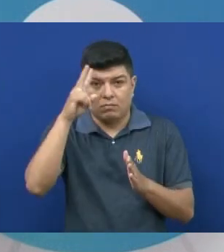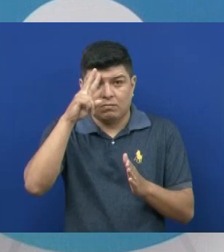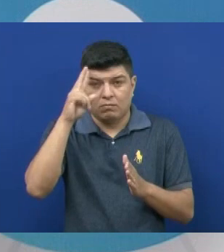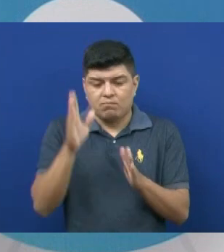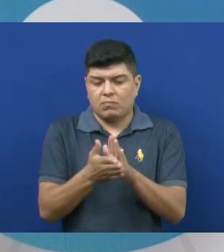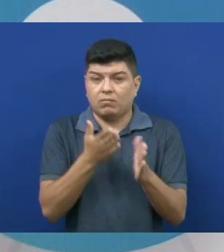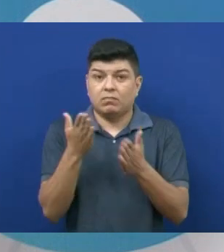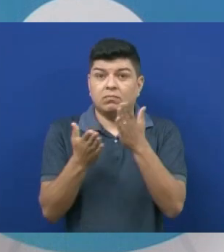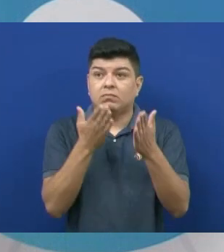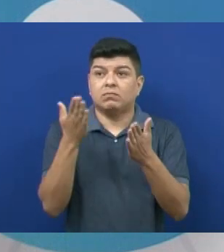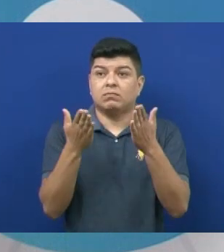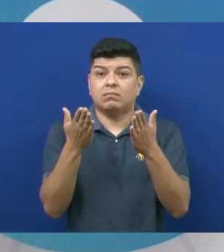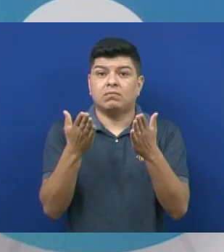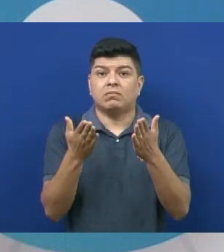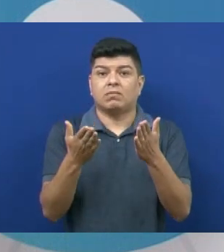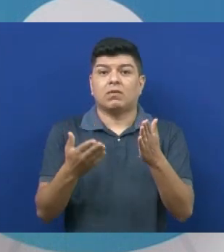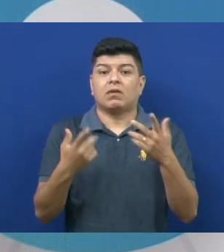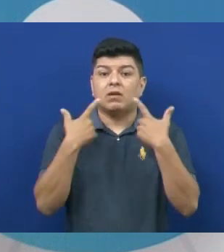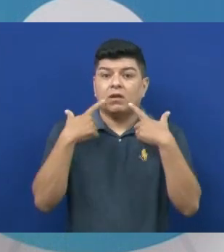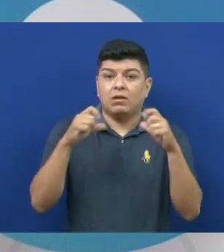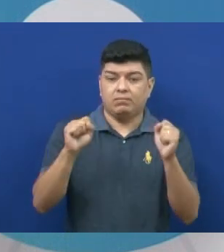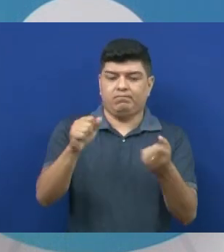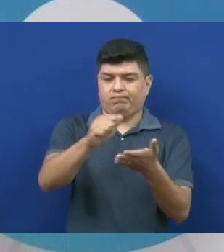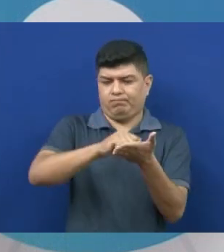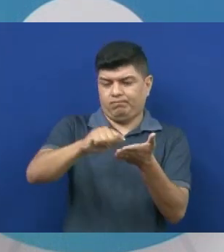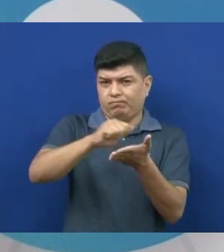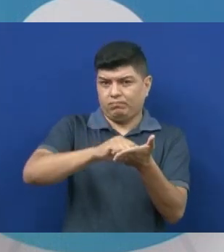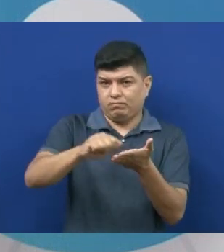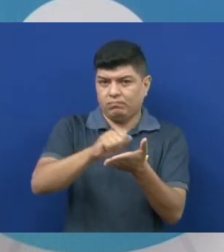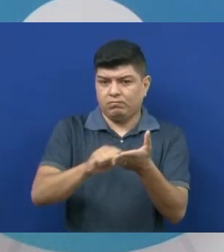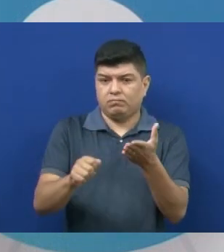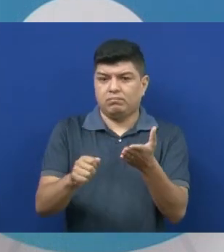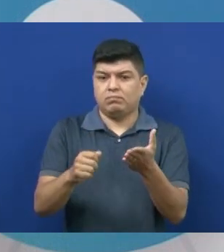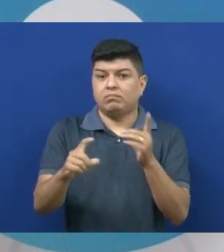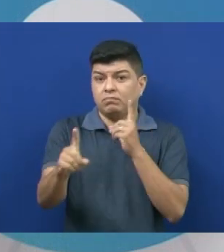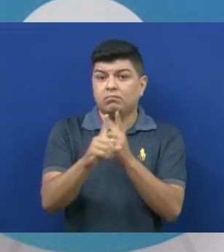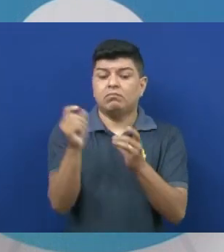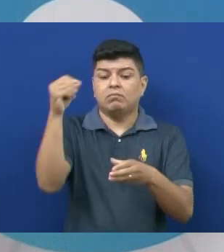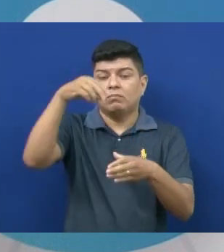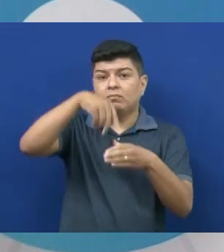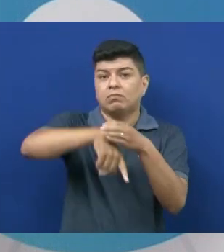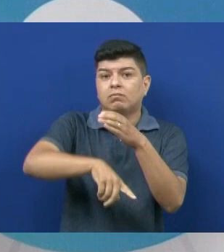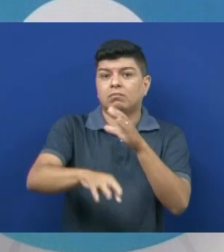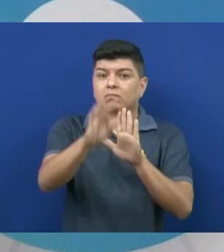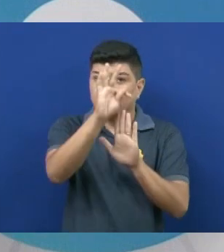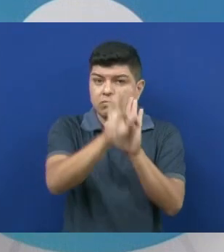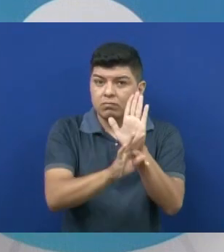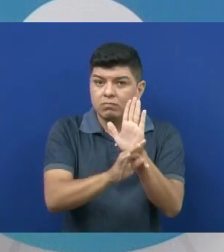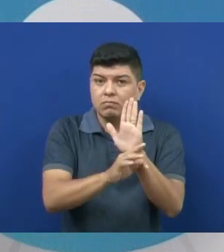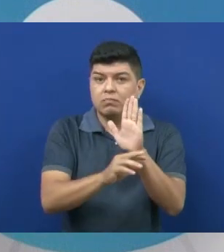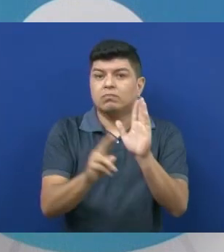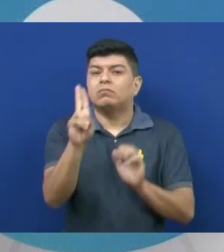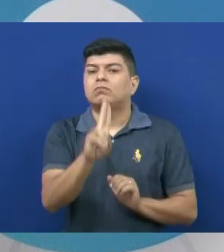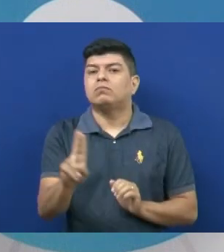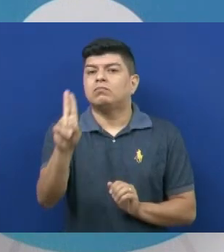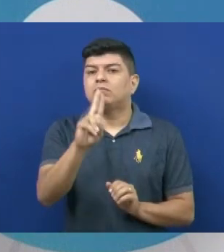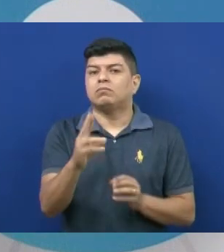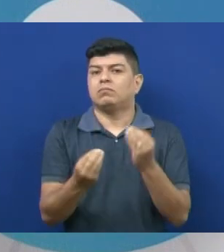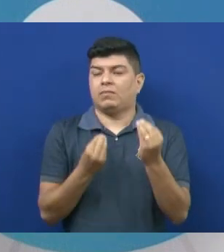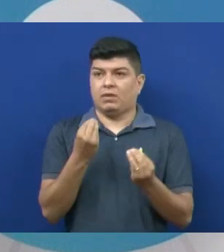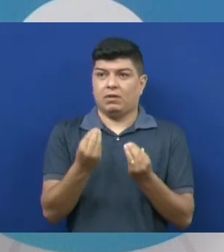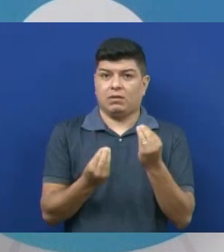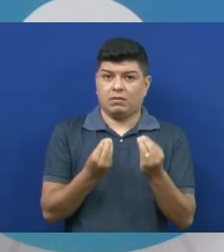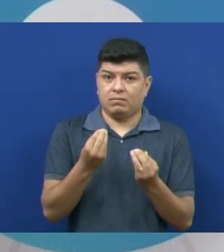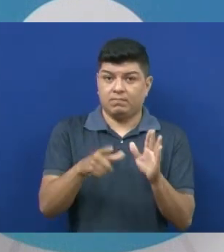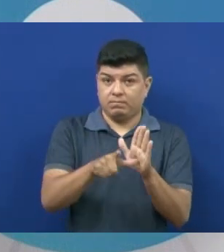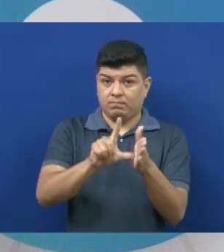língua escrita, por isso é recorrente nós encontrarmos dentro dos textos. Mas para que serve a pontuação?